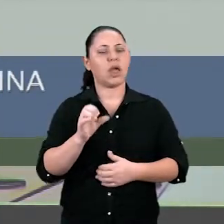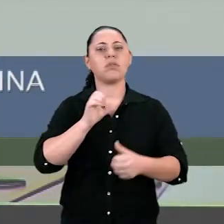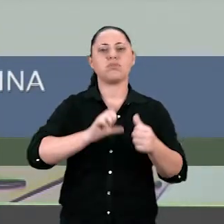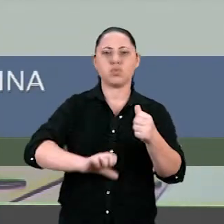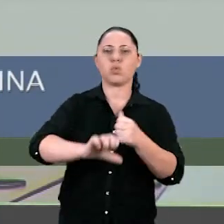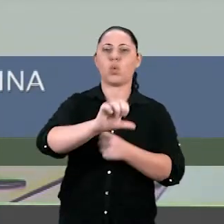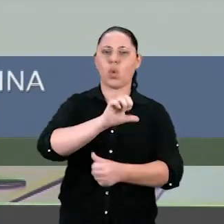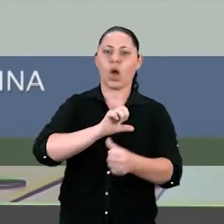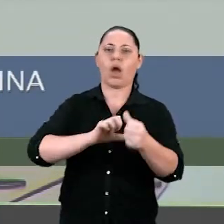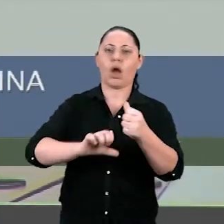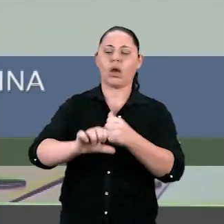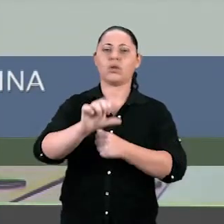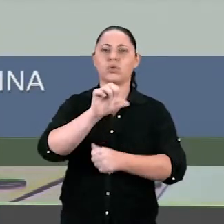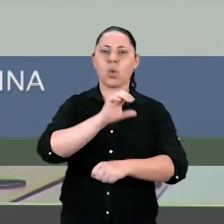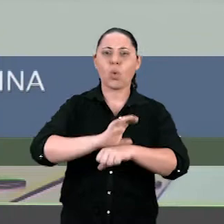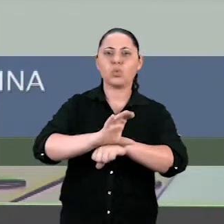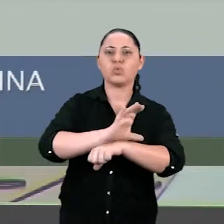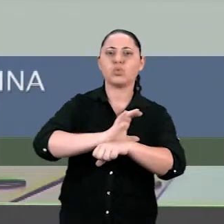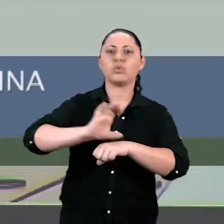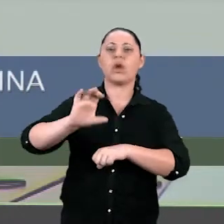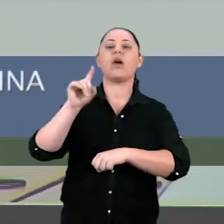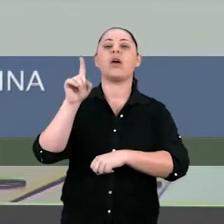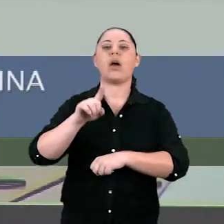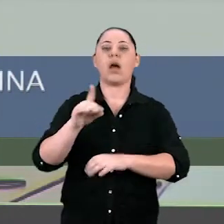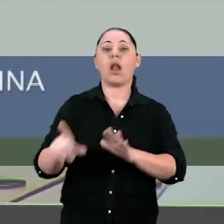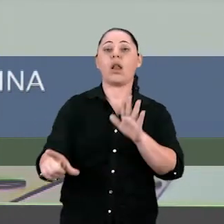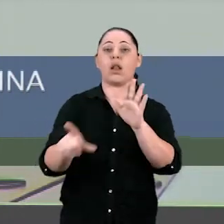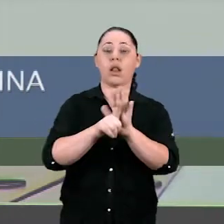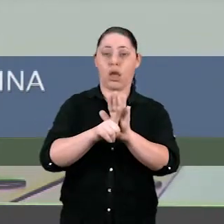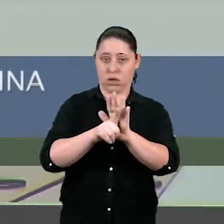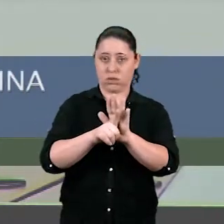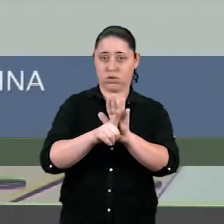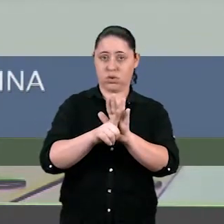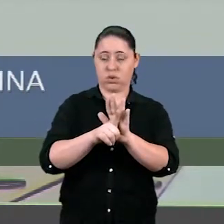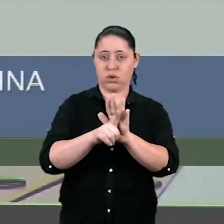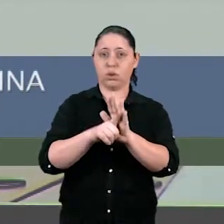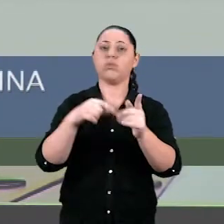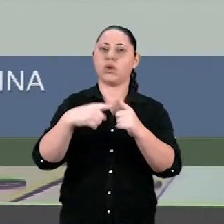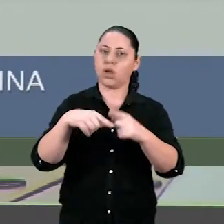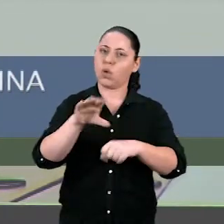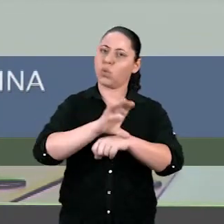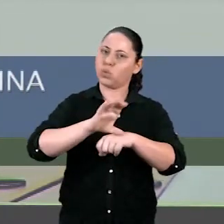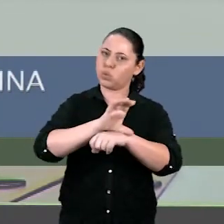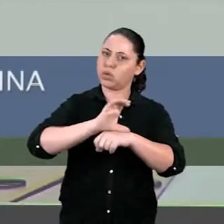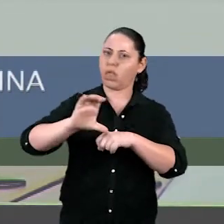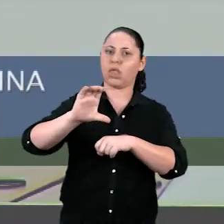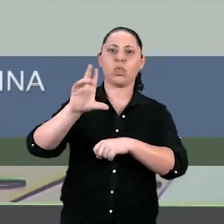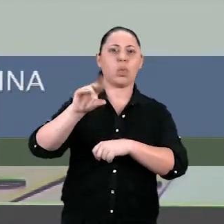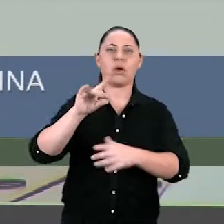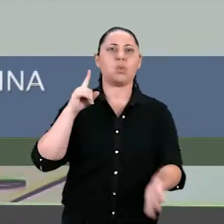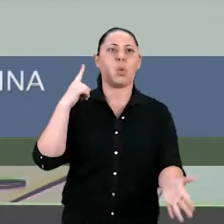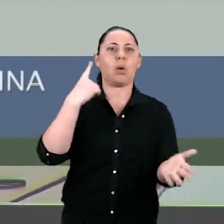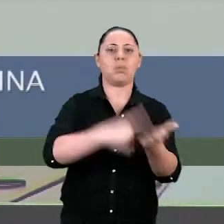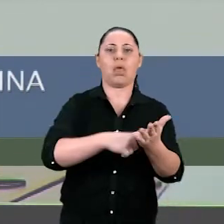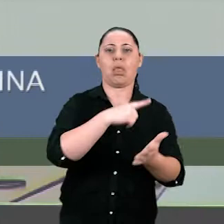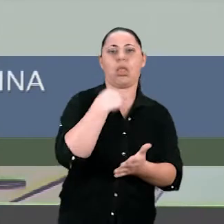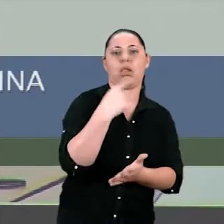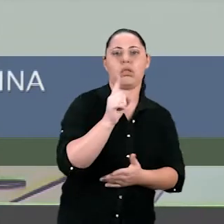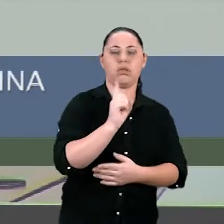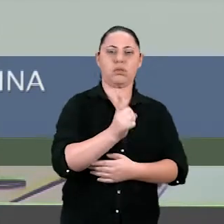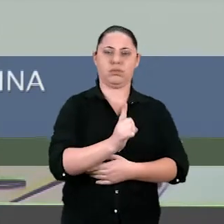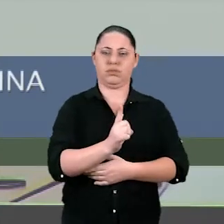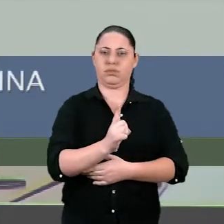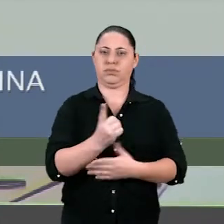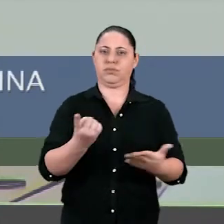legítima. Podemos dizer que sim, afinal, a Constituição não é um pacto suicida, né, esse